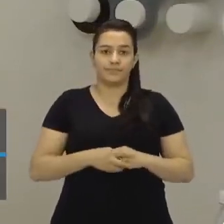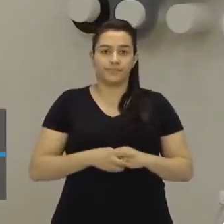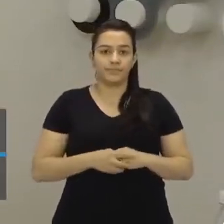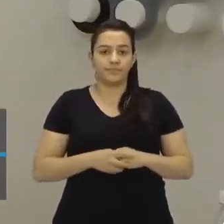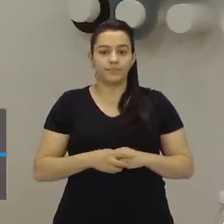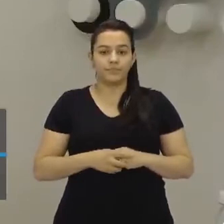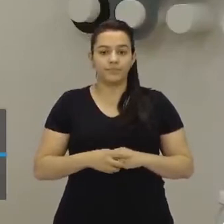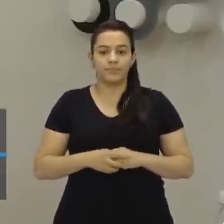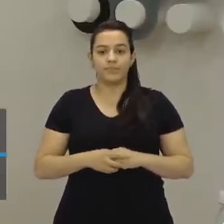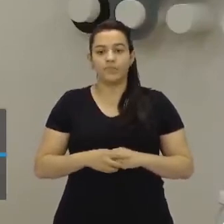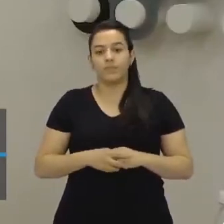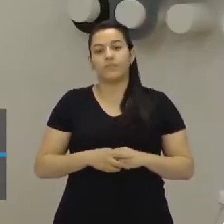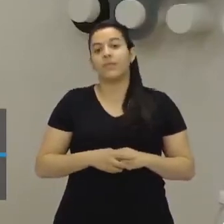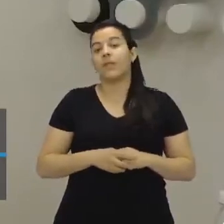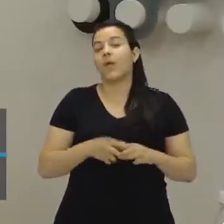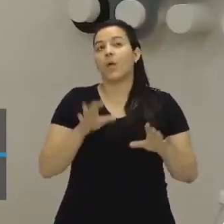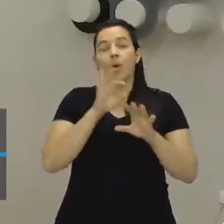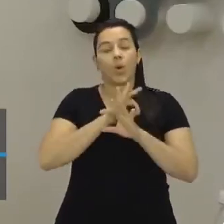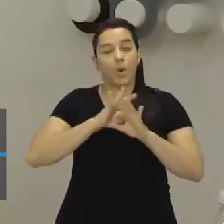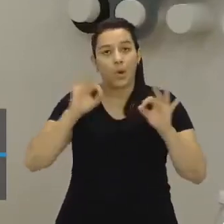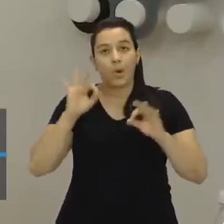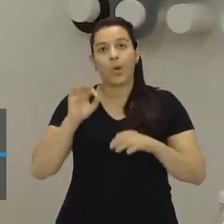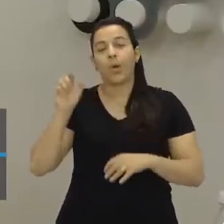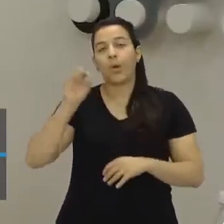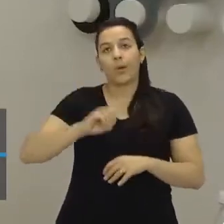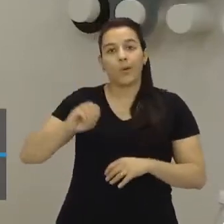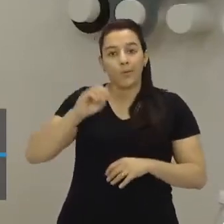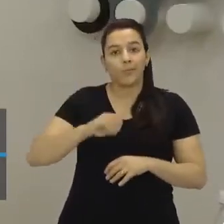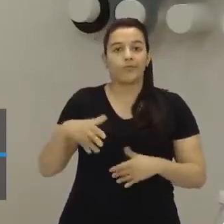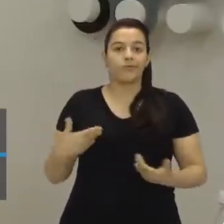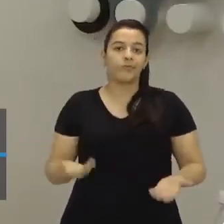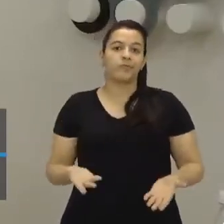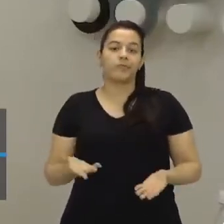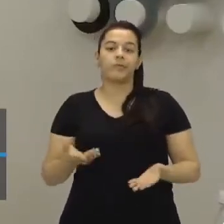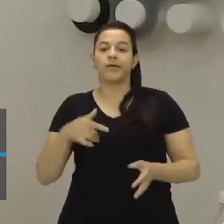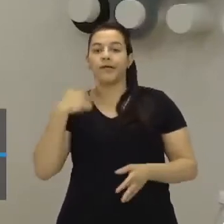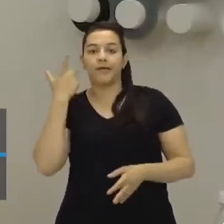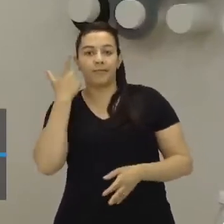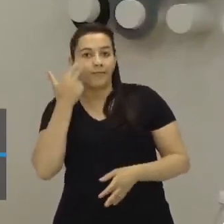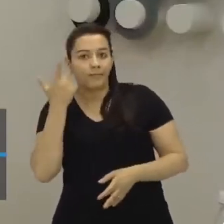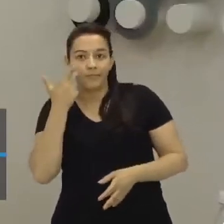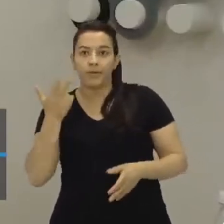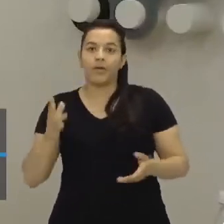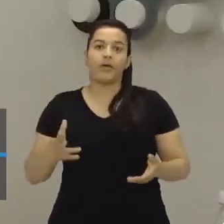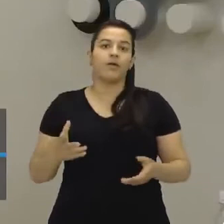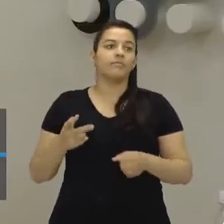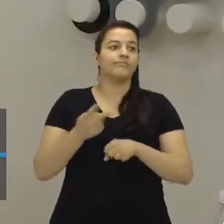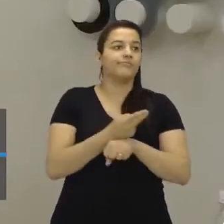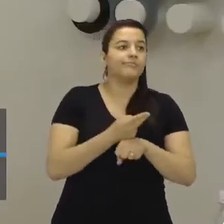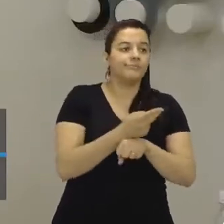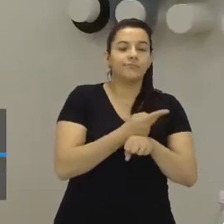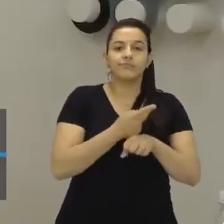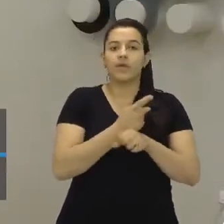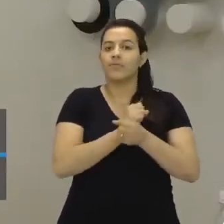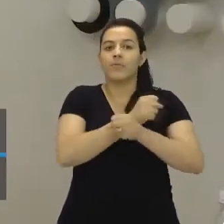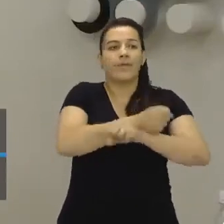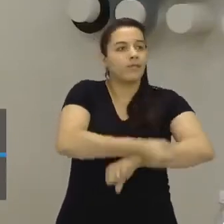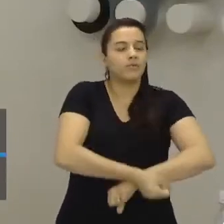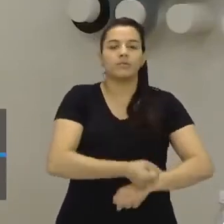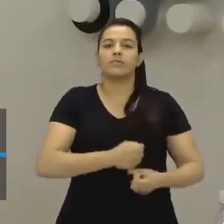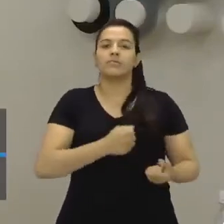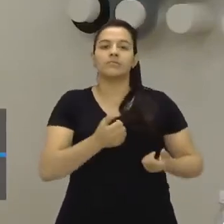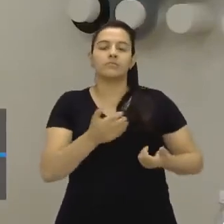é óbvio, é natural, ou seja, está ficando natural a exploração da criança